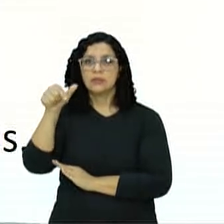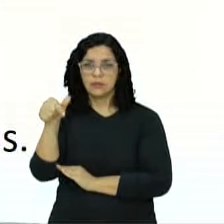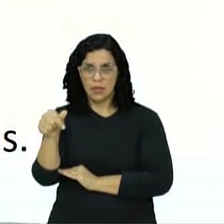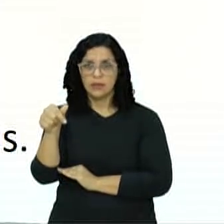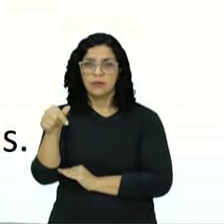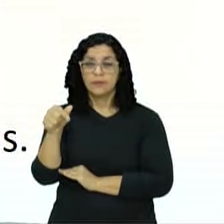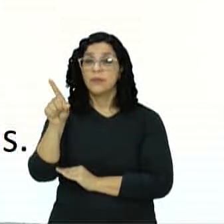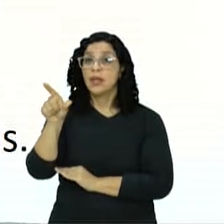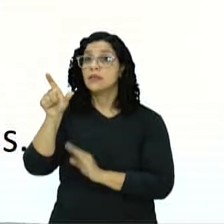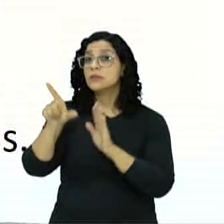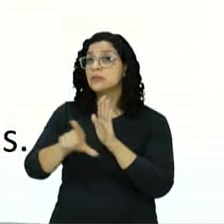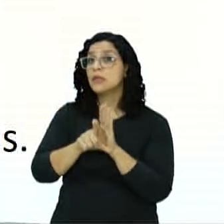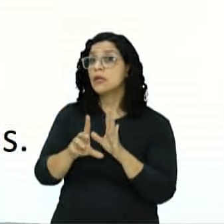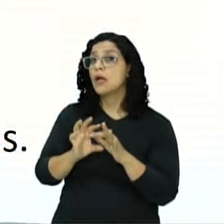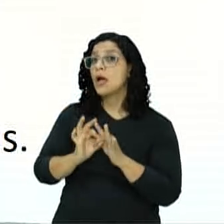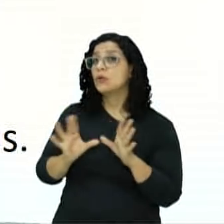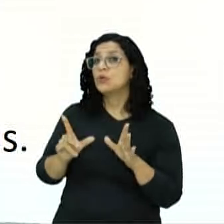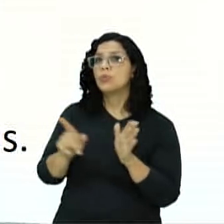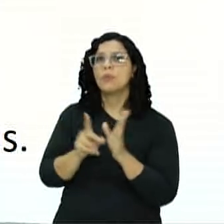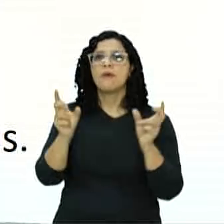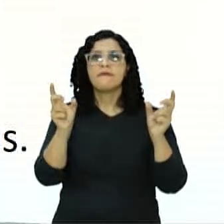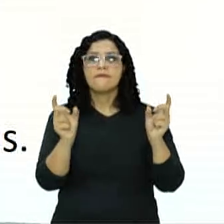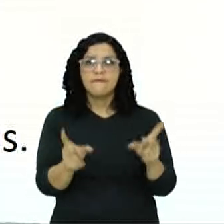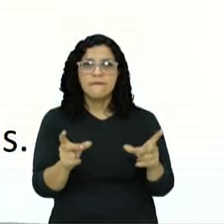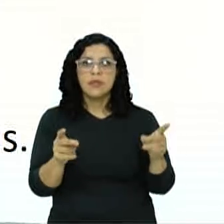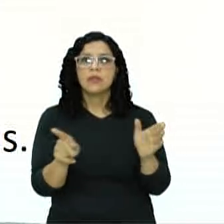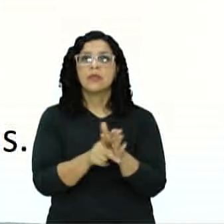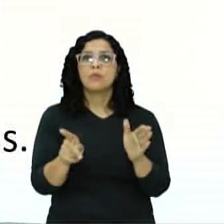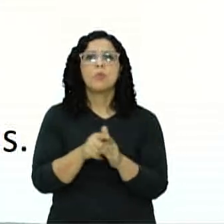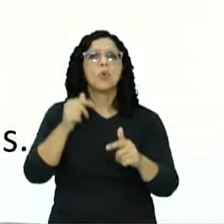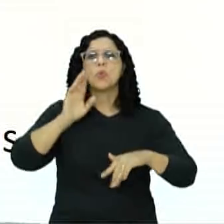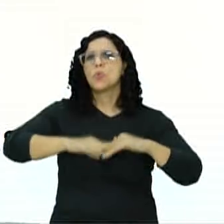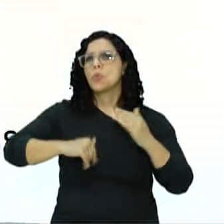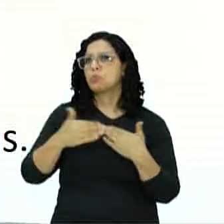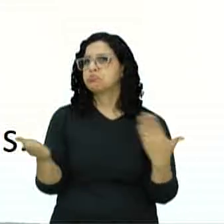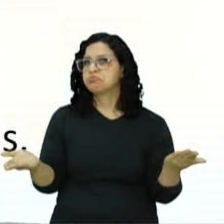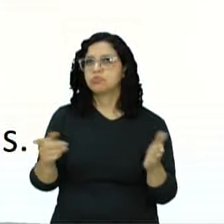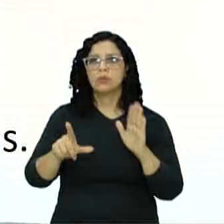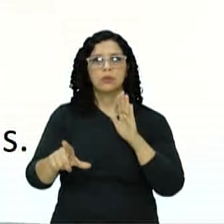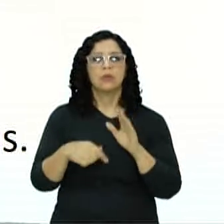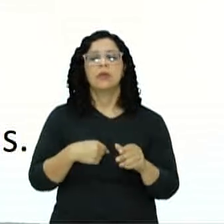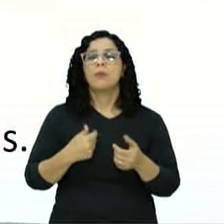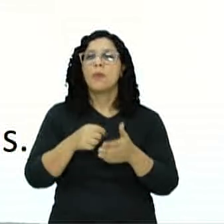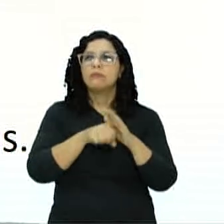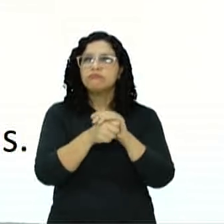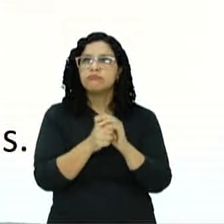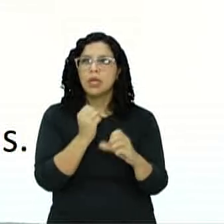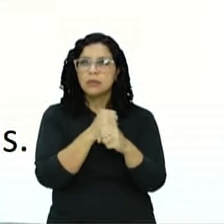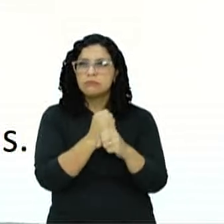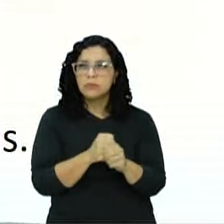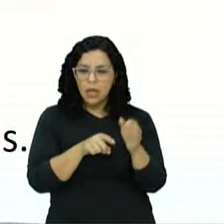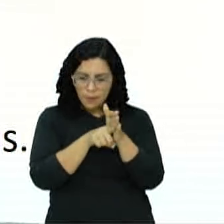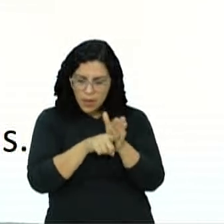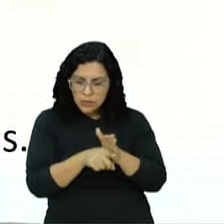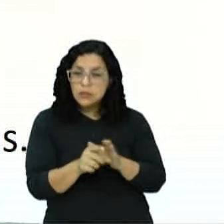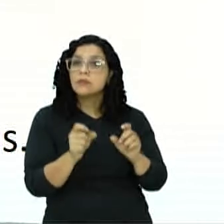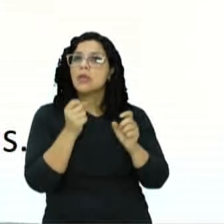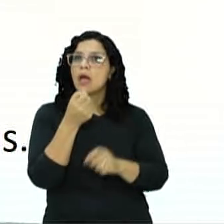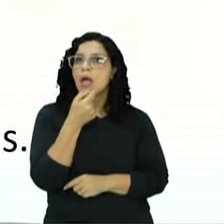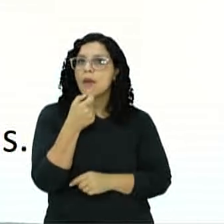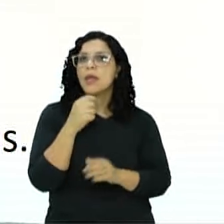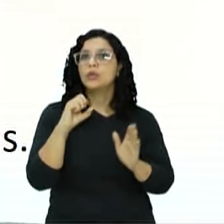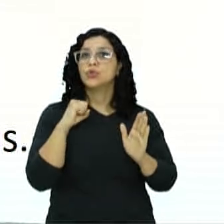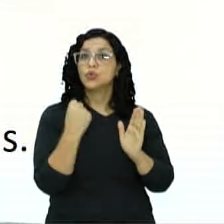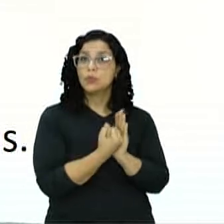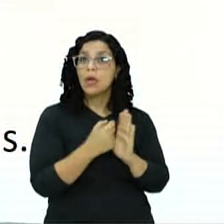9.787. Ela autorizou a comercialização por qualquer laboratório de medicamentos cujas